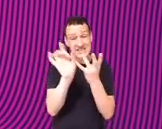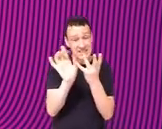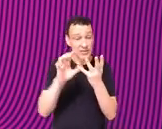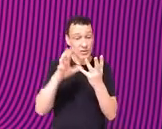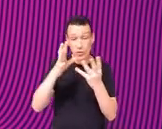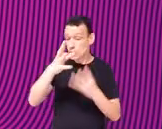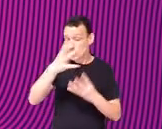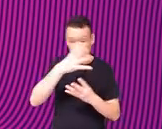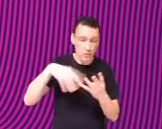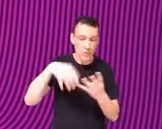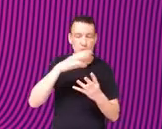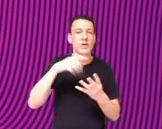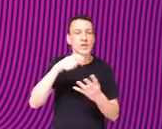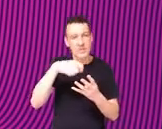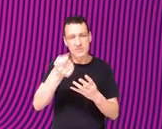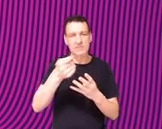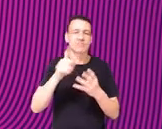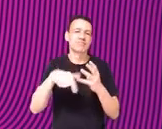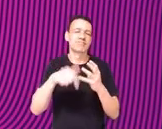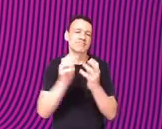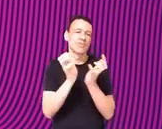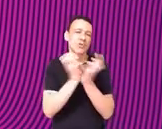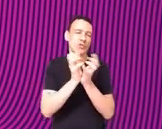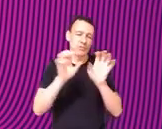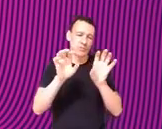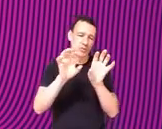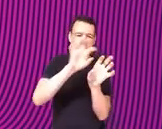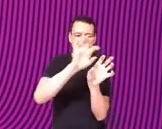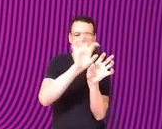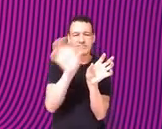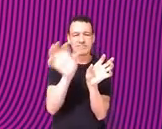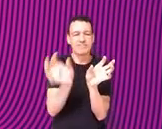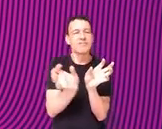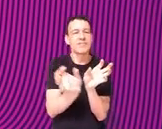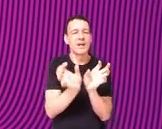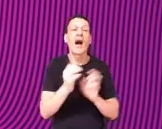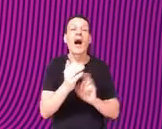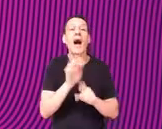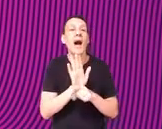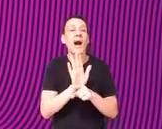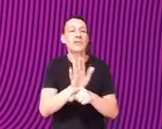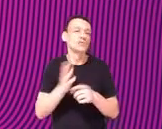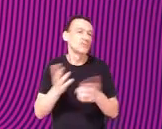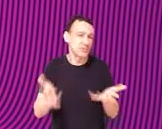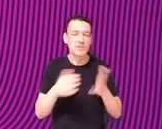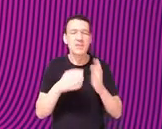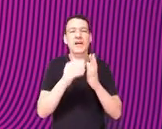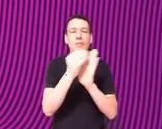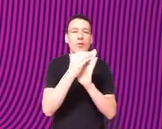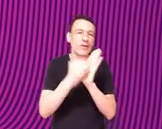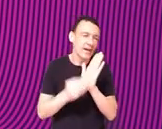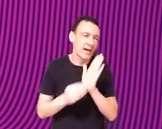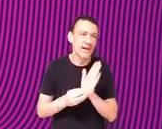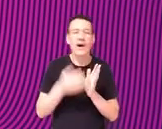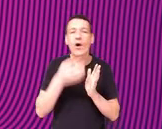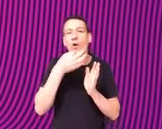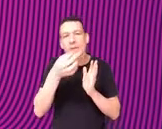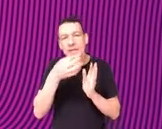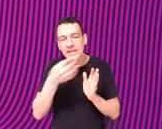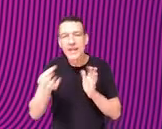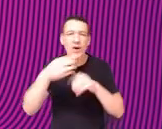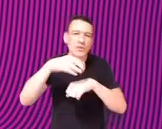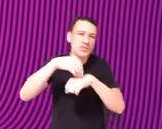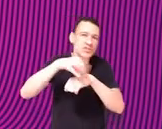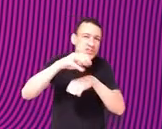de facto, ter como objetivo o desenvolvimento de um conjunto de recomendações para